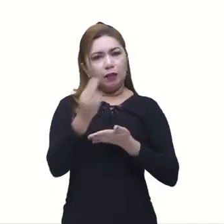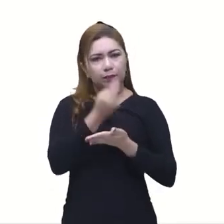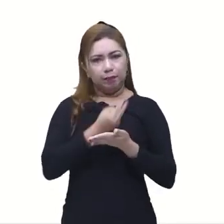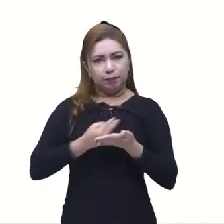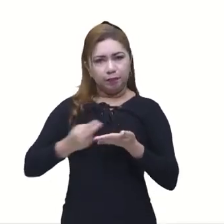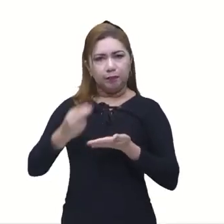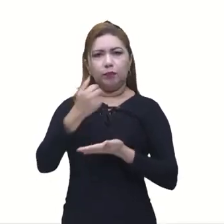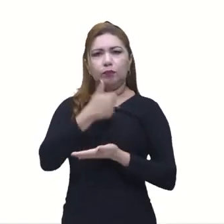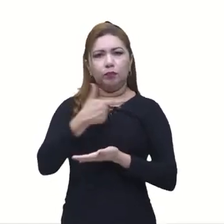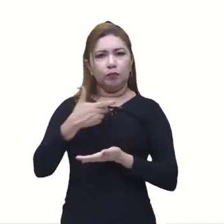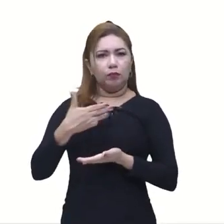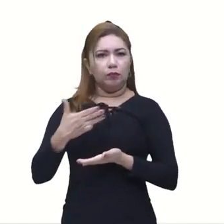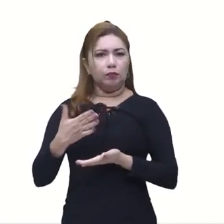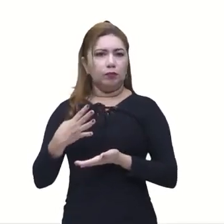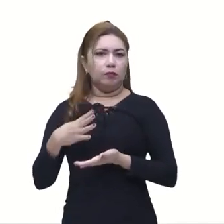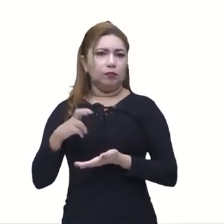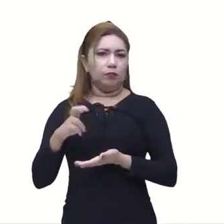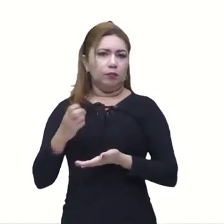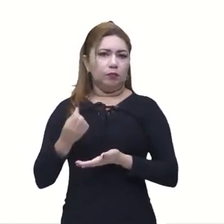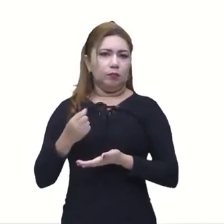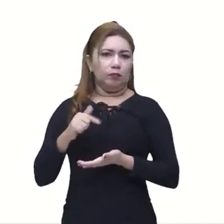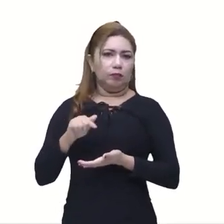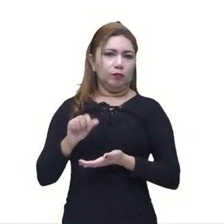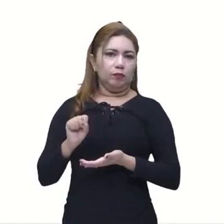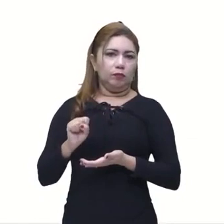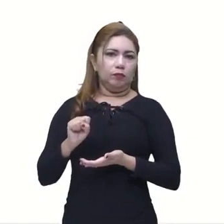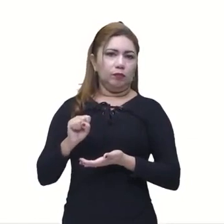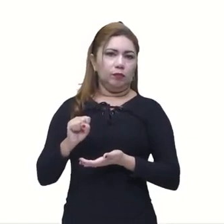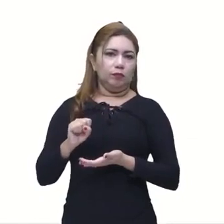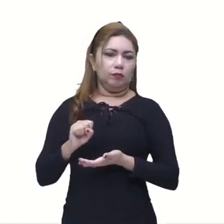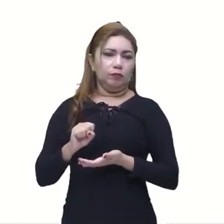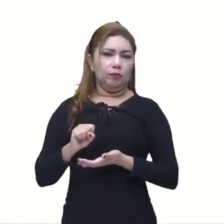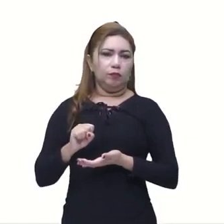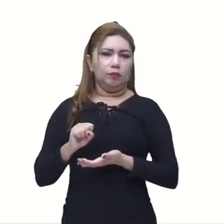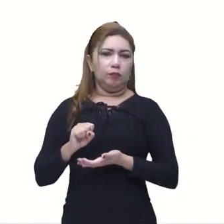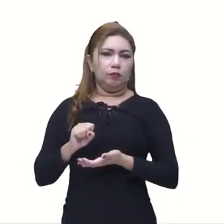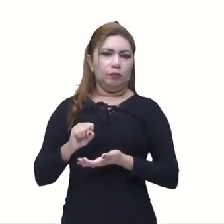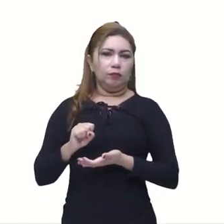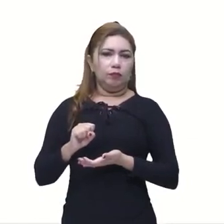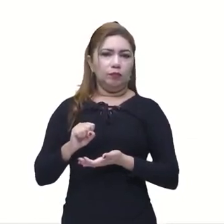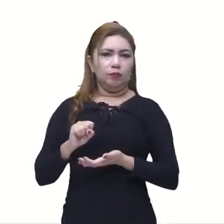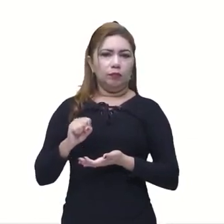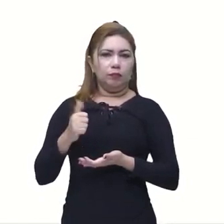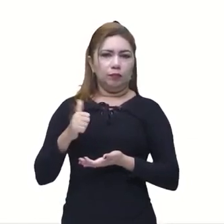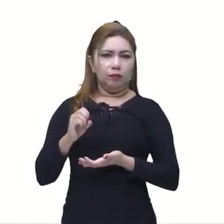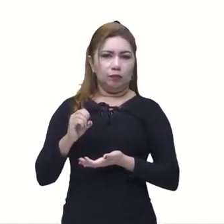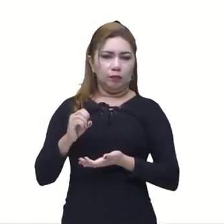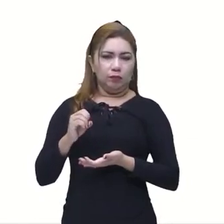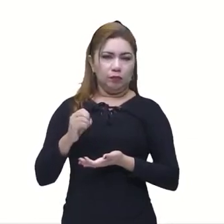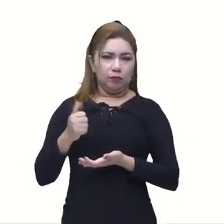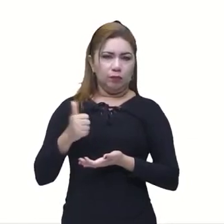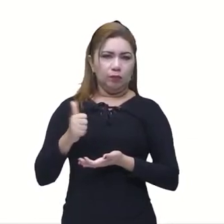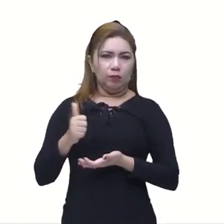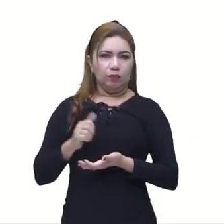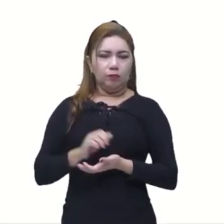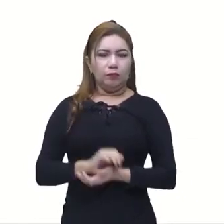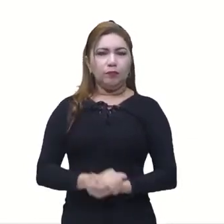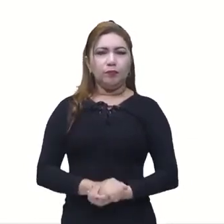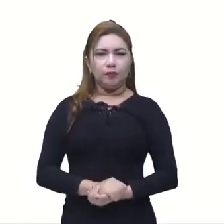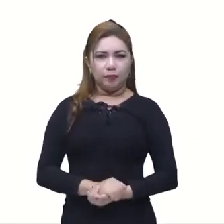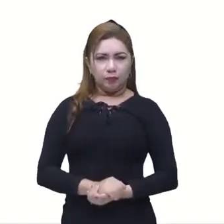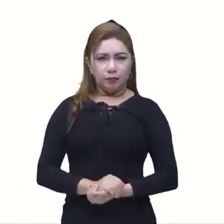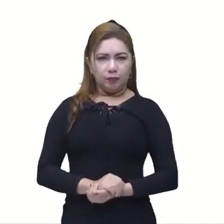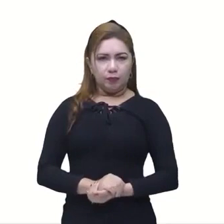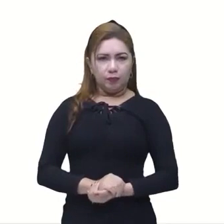2, 4, 5, 7, 8, 10 e